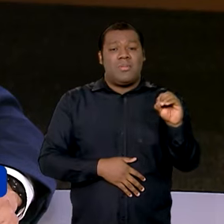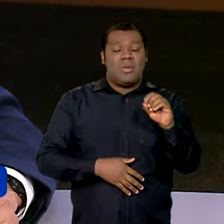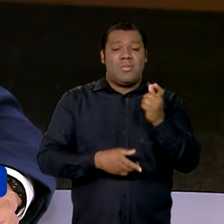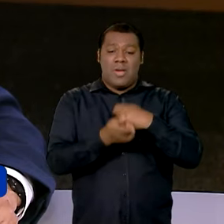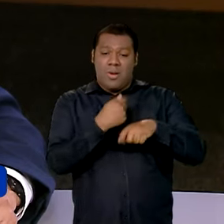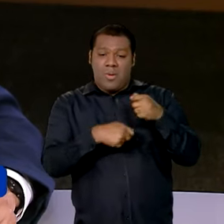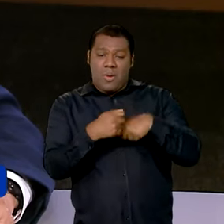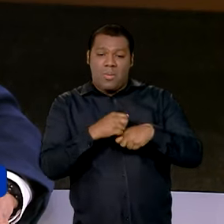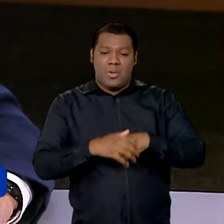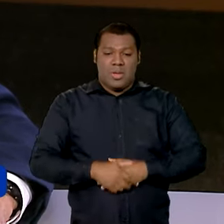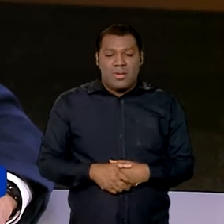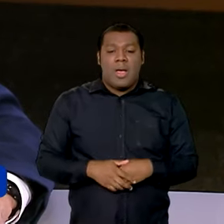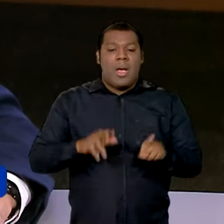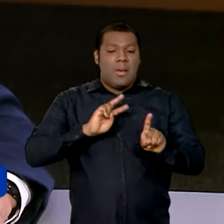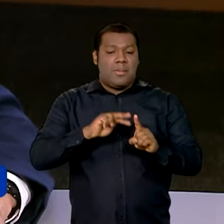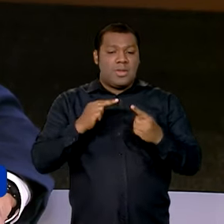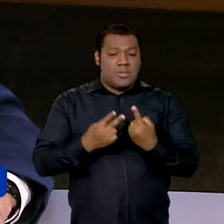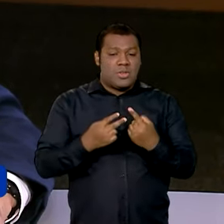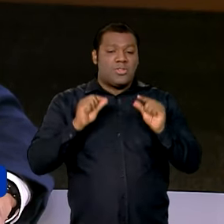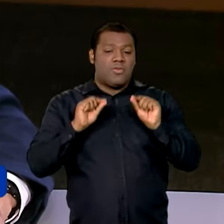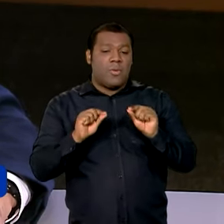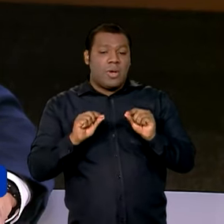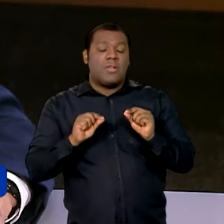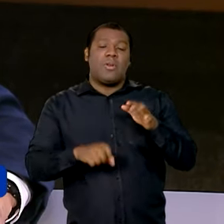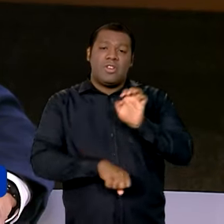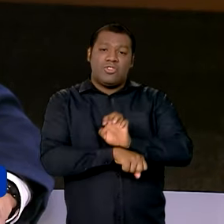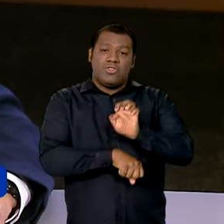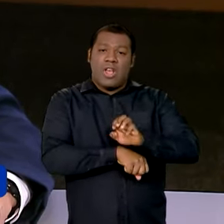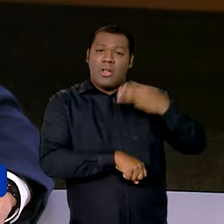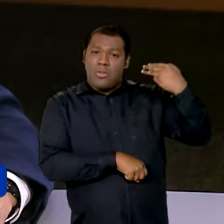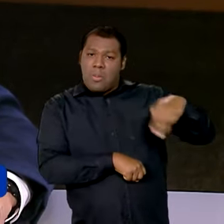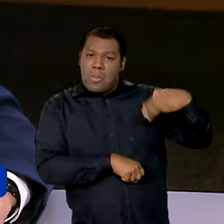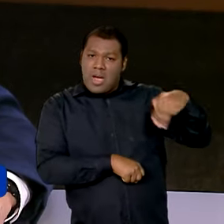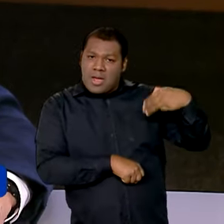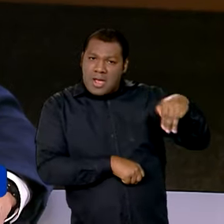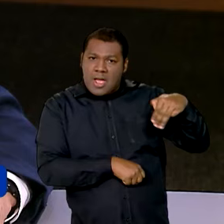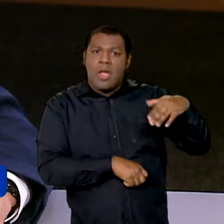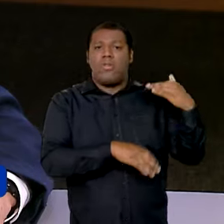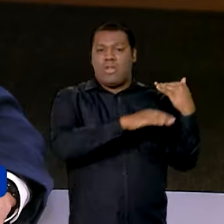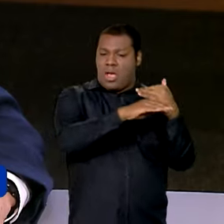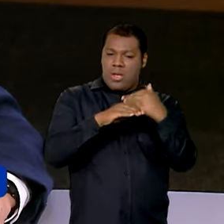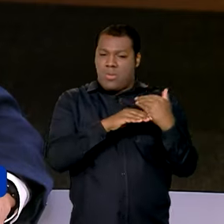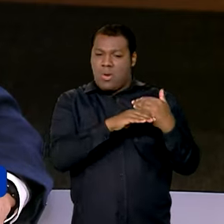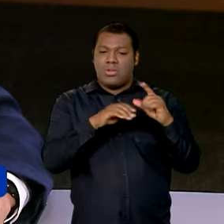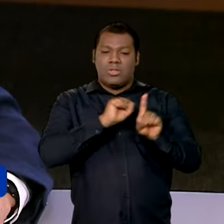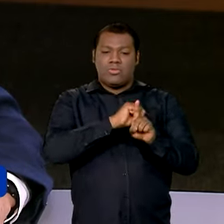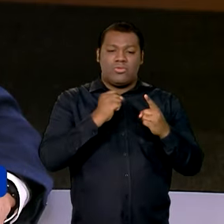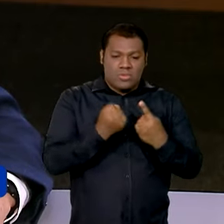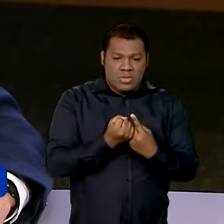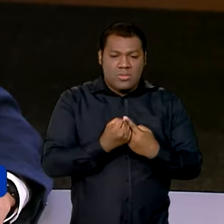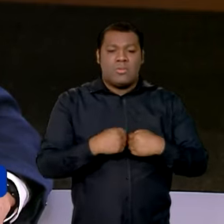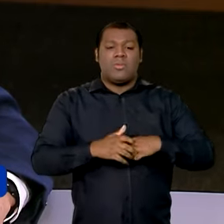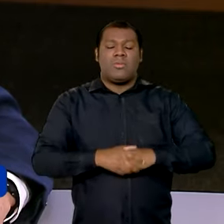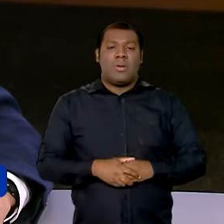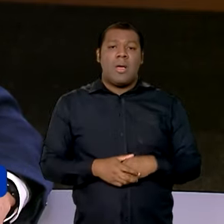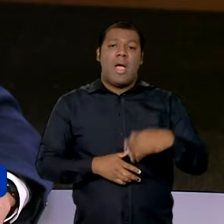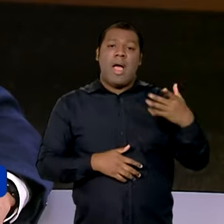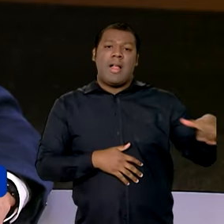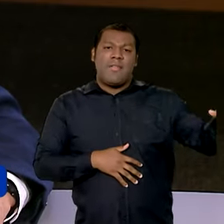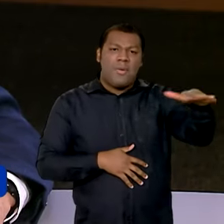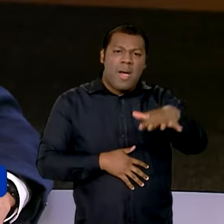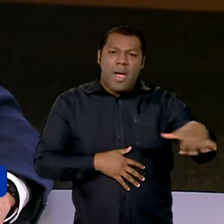pro Maranhão né como diminuir as desigualdades dentro do Maranhão Quais as principais áreas do